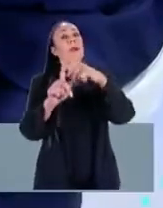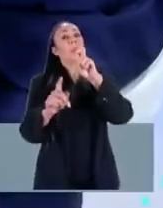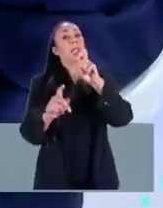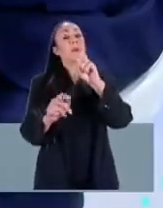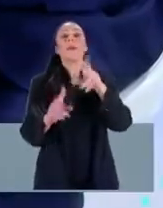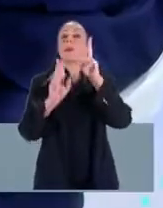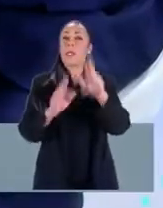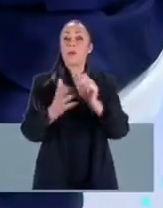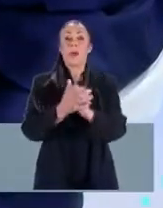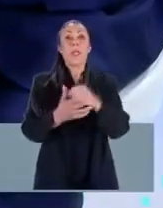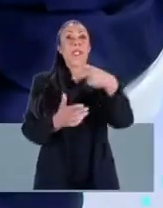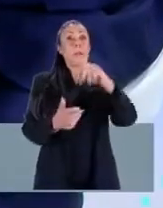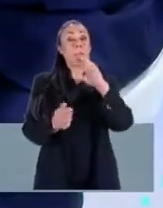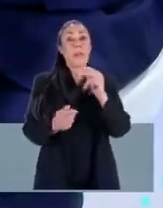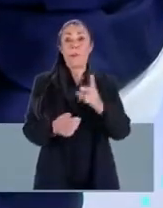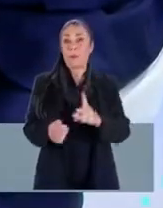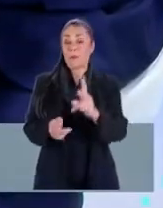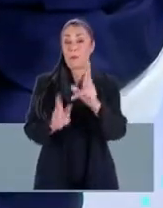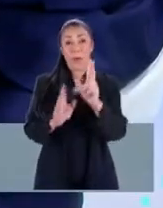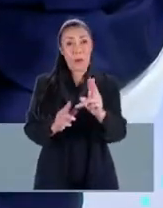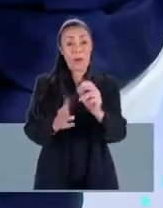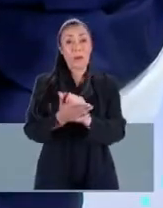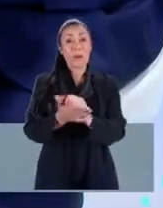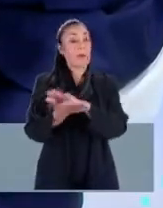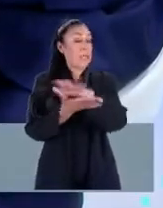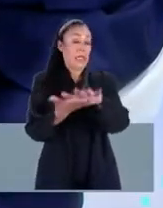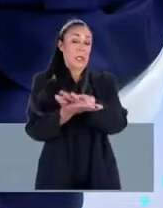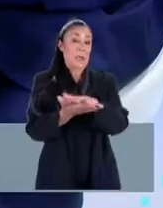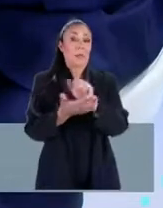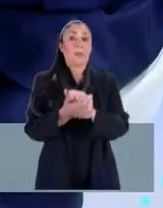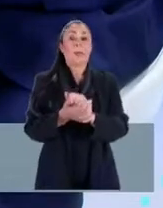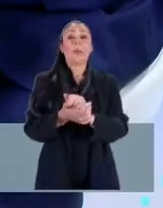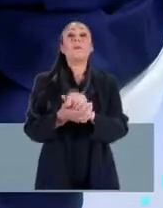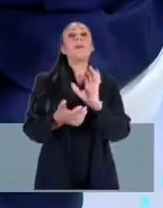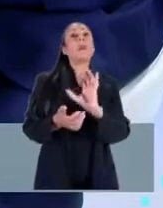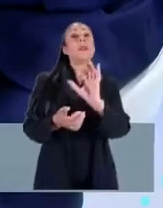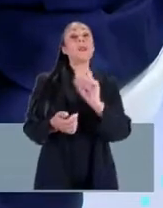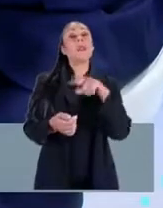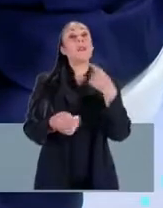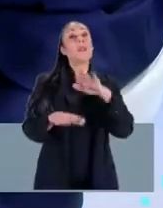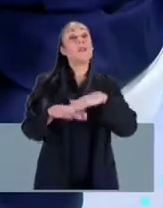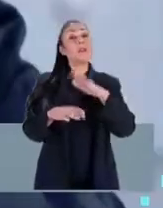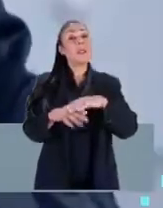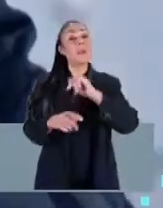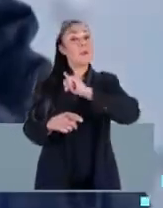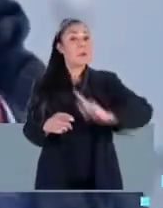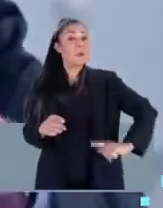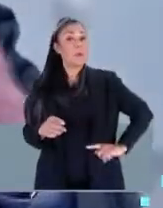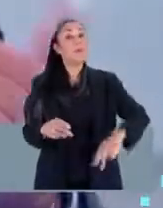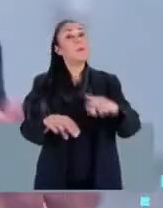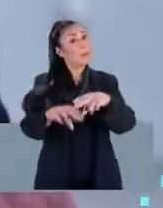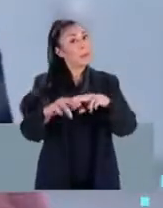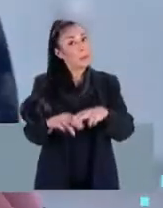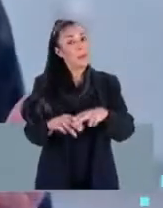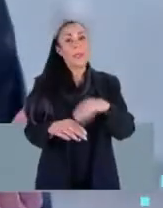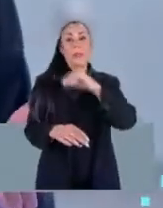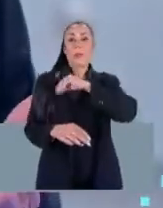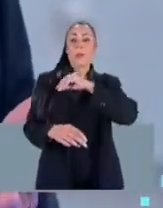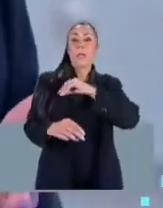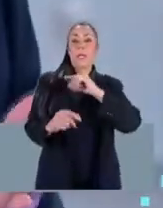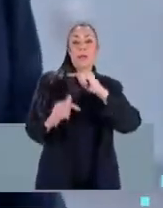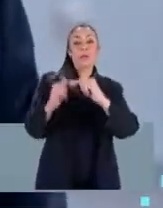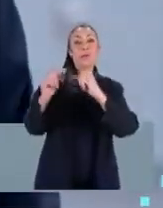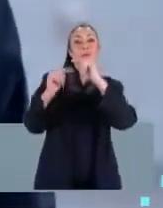o PIB não crescer nada, você dá inflação e não dá nada. Foi assim que nós fizemos durante o nosso governo e, por isso, o salário mínimo